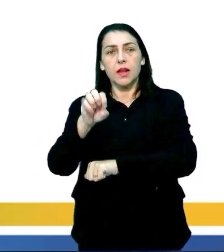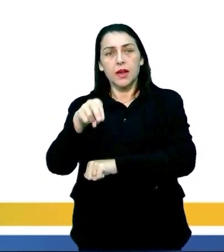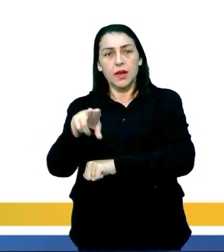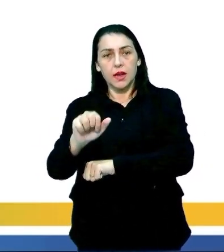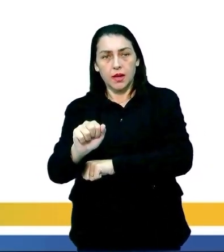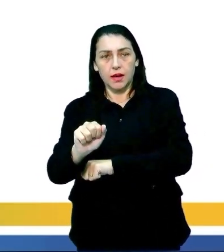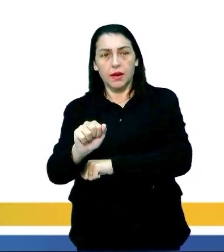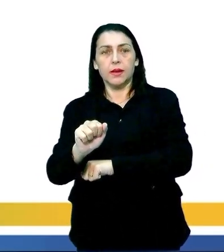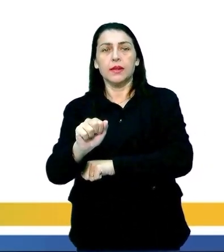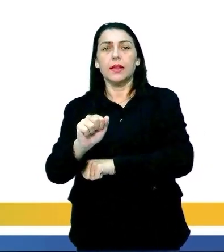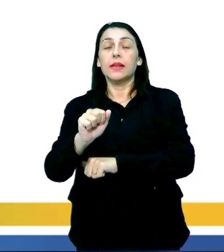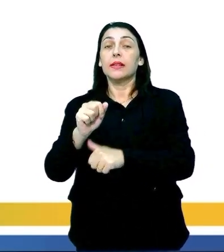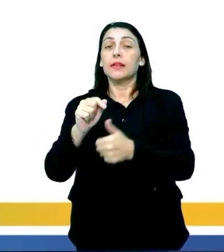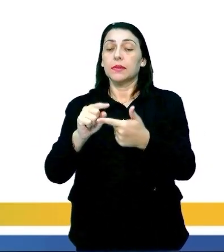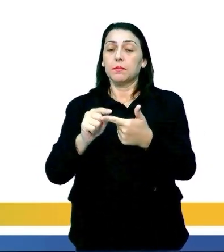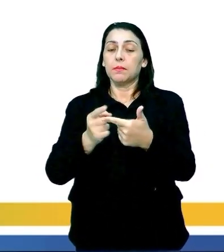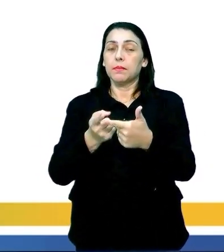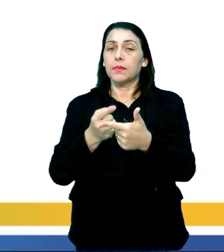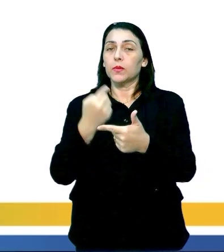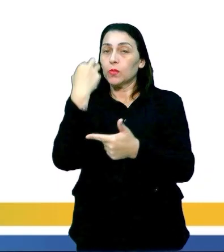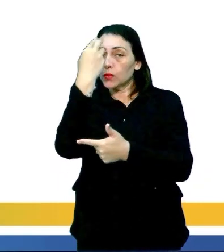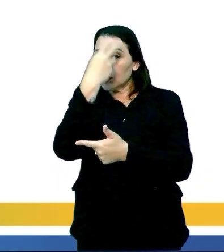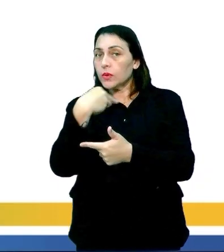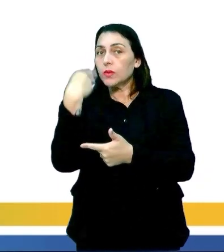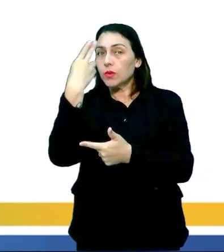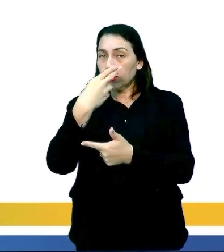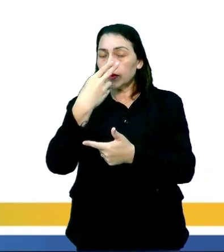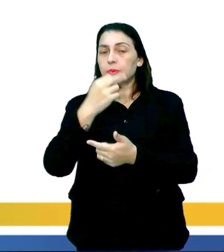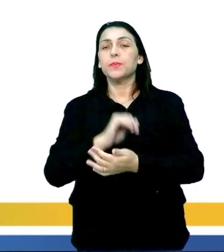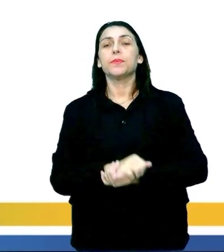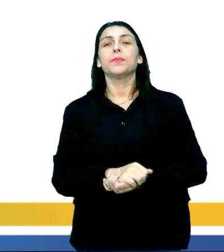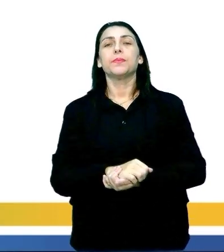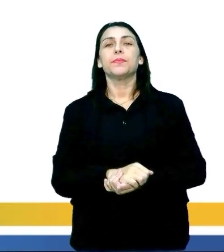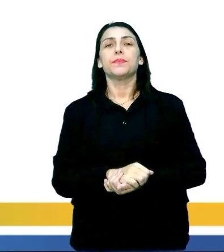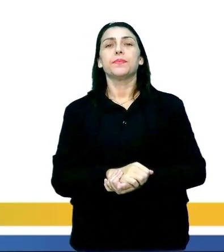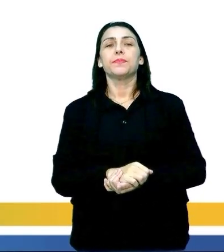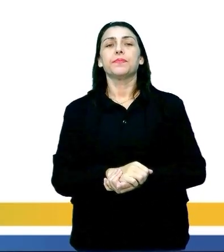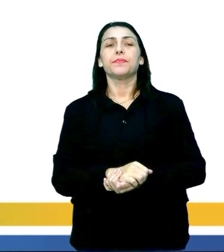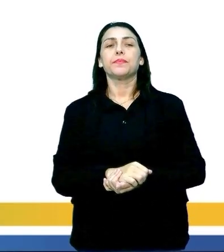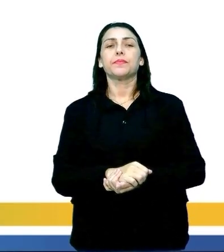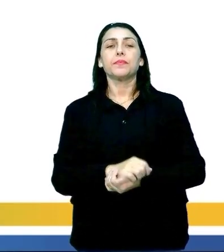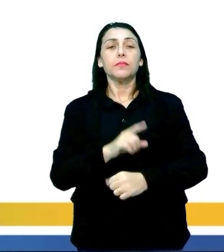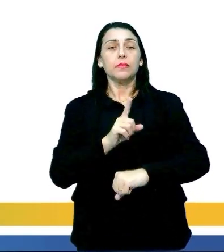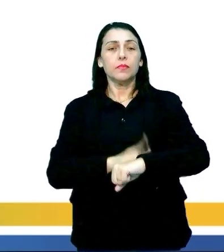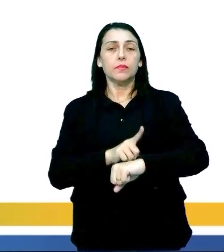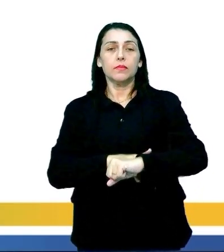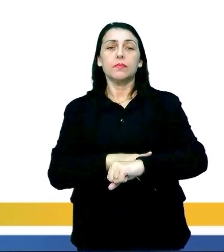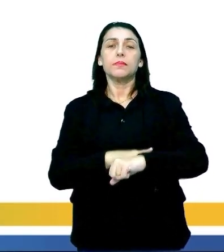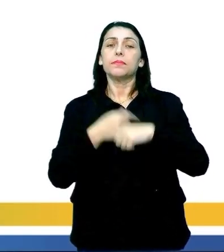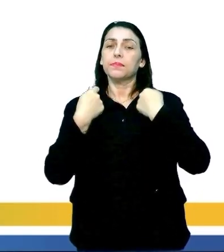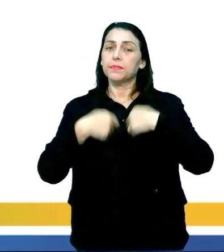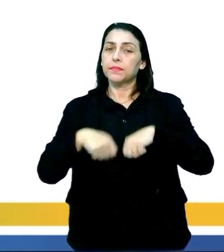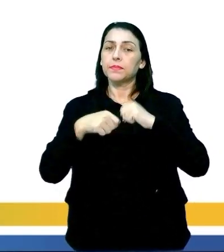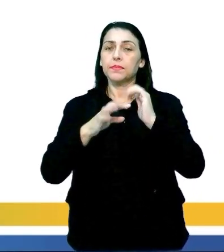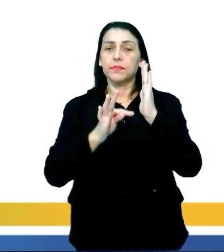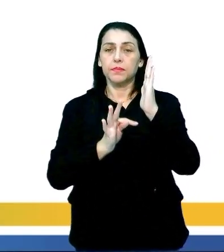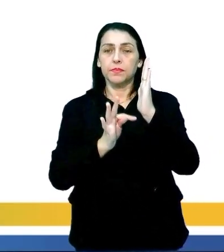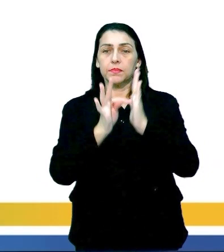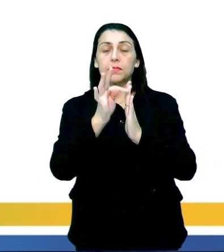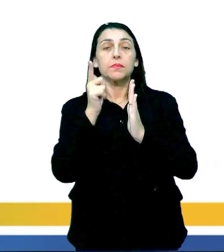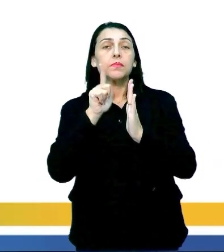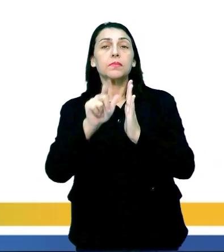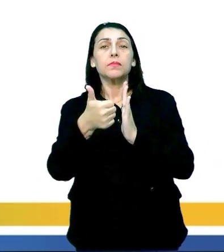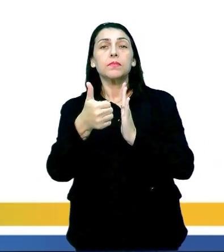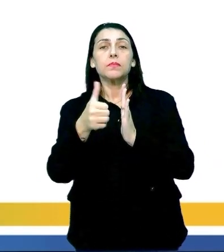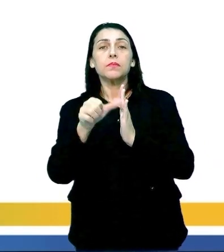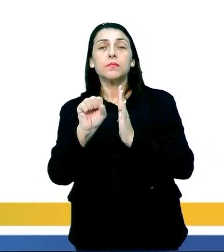seja linear nas primeiras 2 horas. O tempo necessário para que a